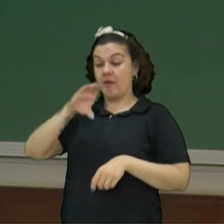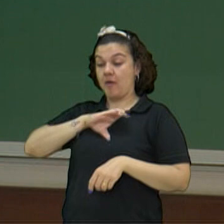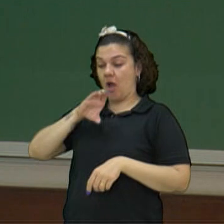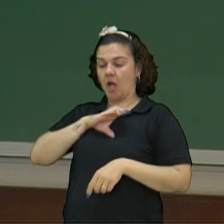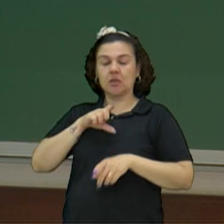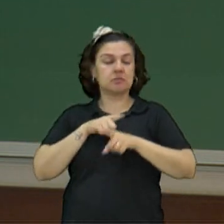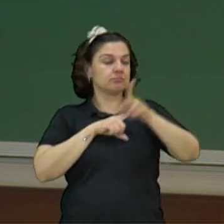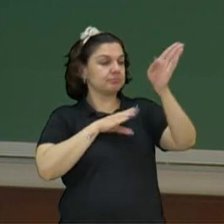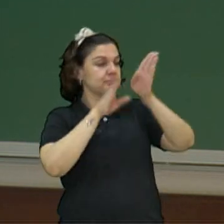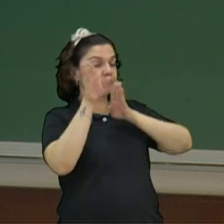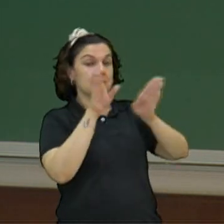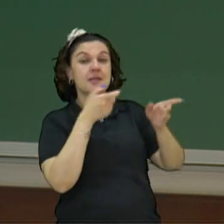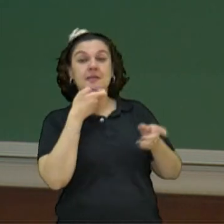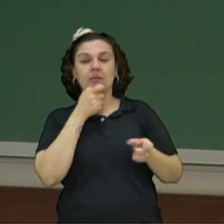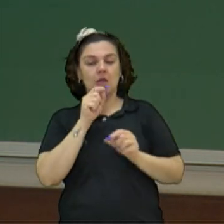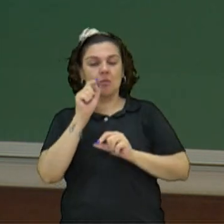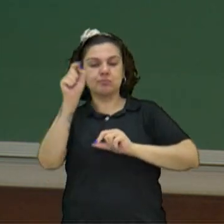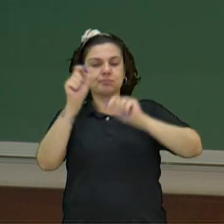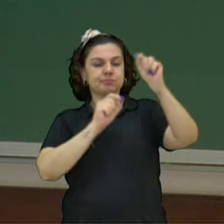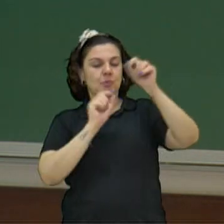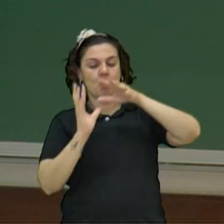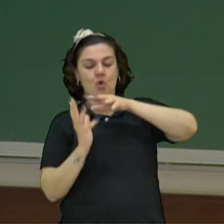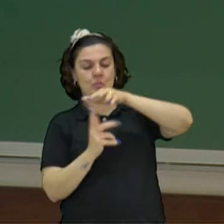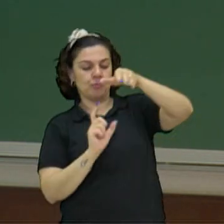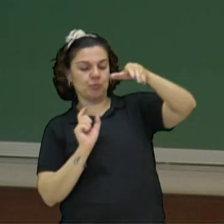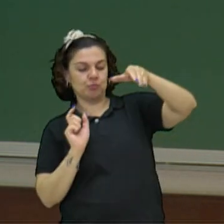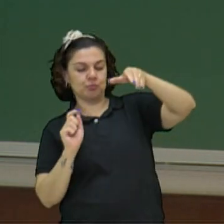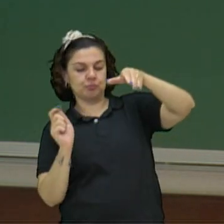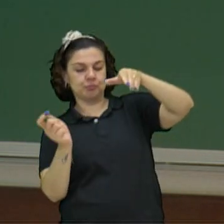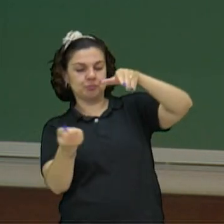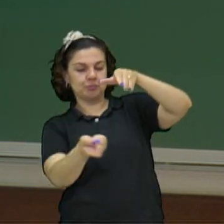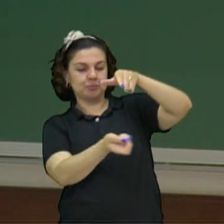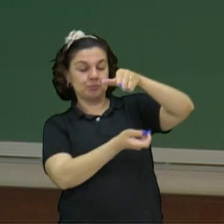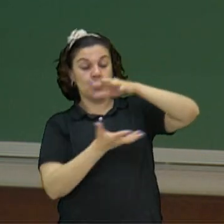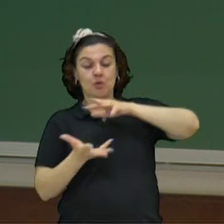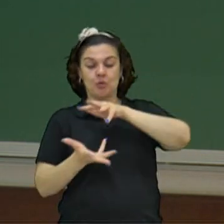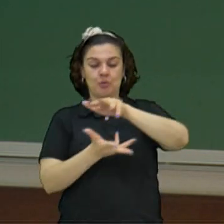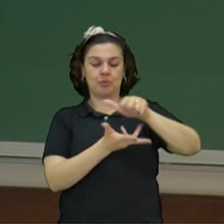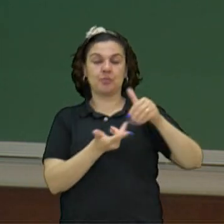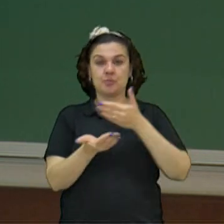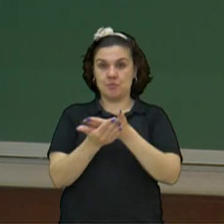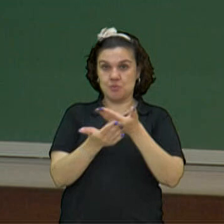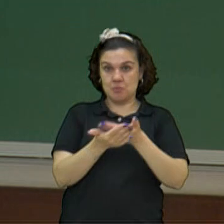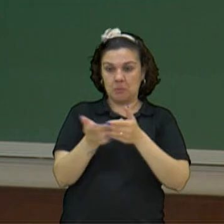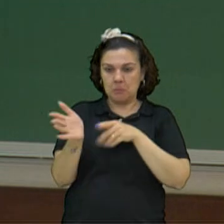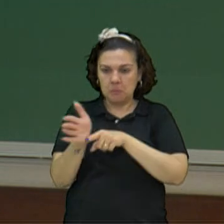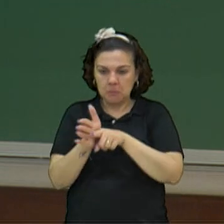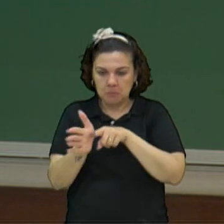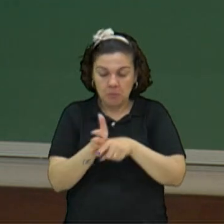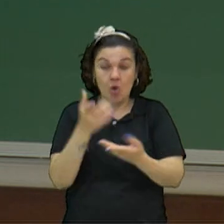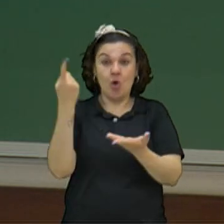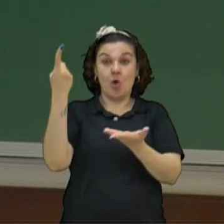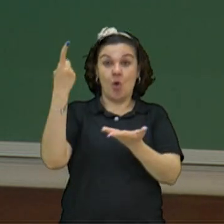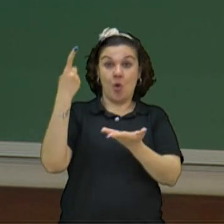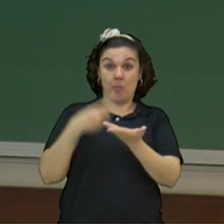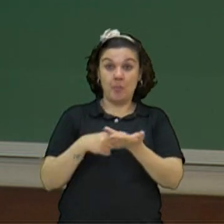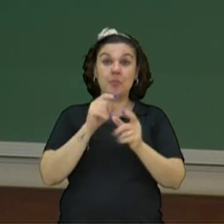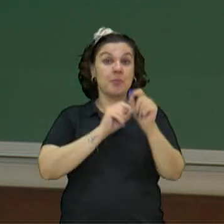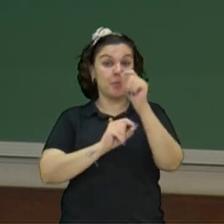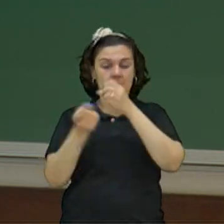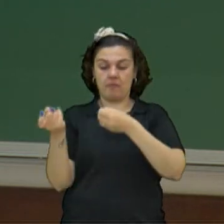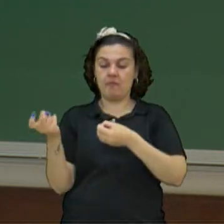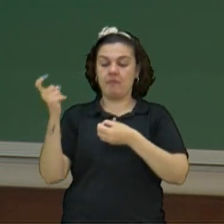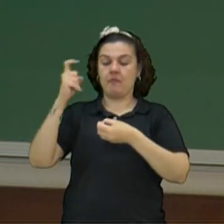e espalhou alunos pelo mundo inteiro estudando, com o compromisso que você